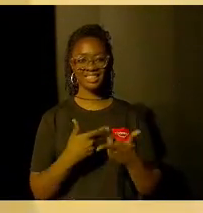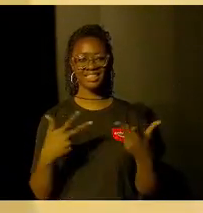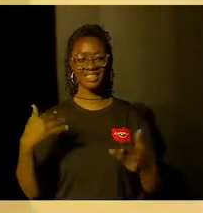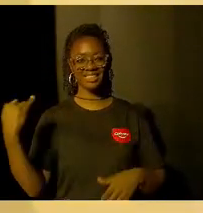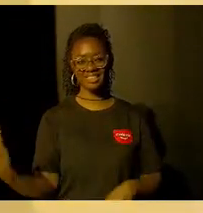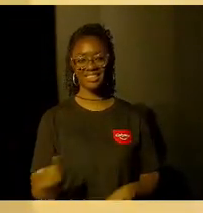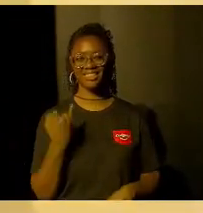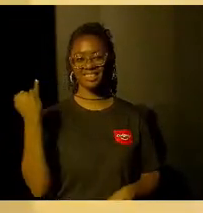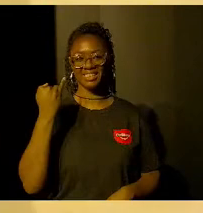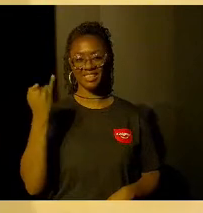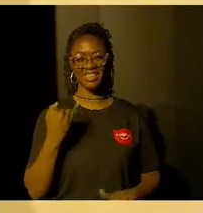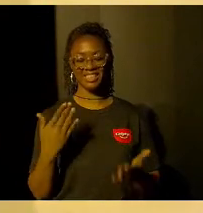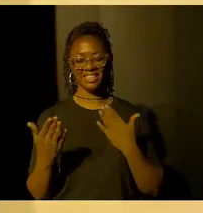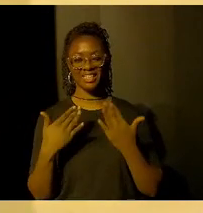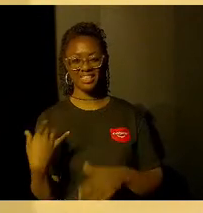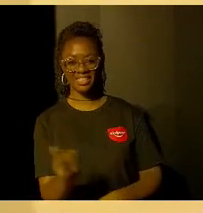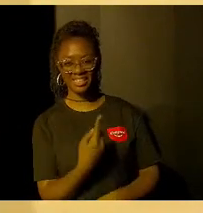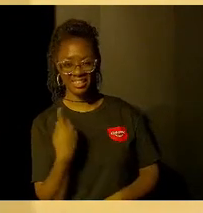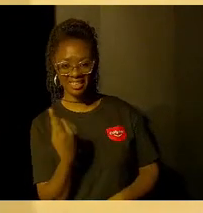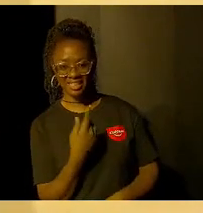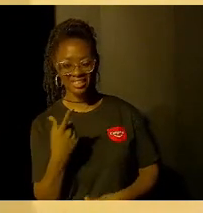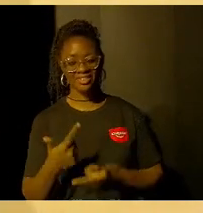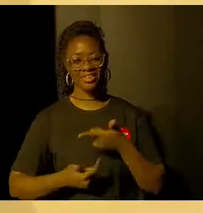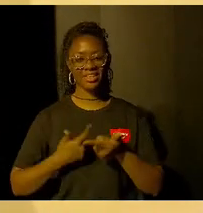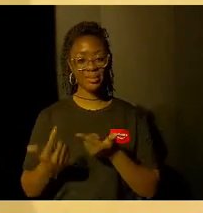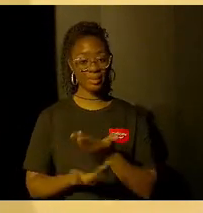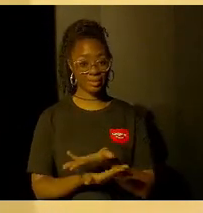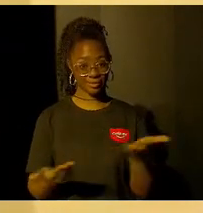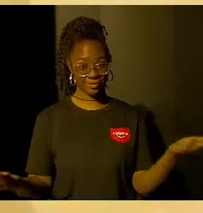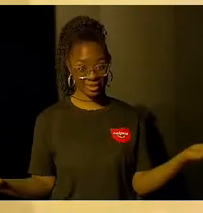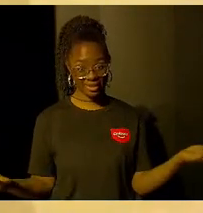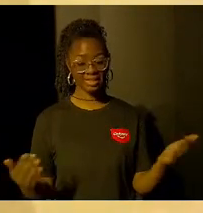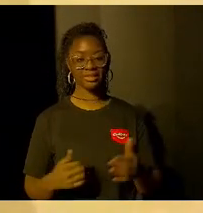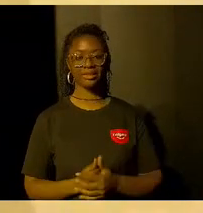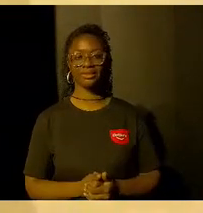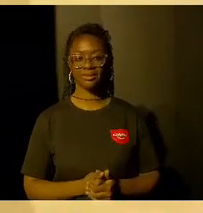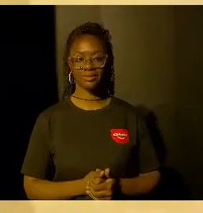na nossa conversa que de certa forma os trabalhos de vocês